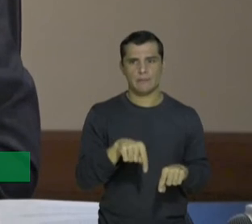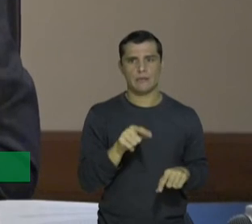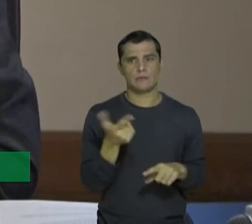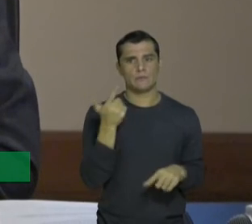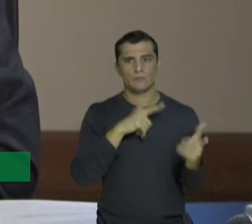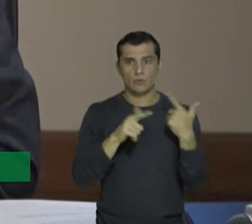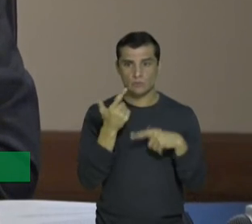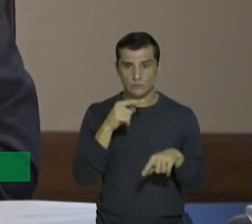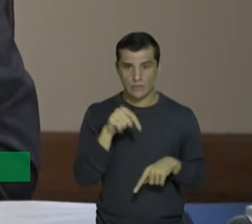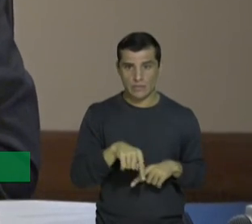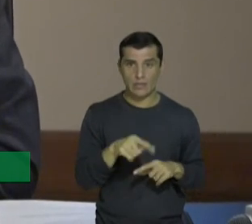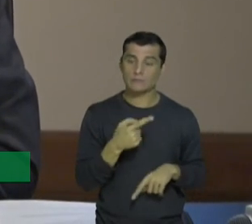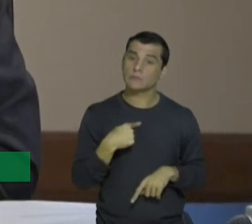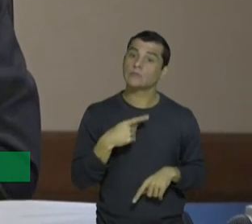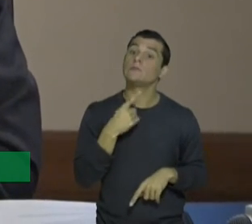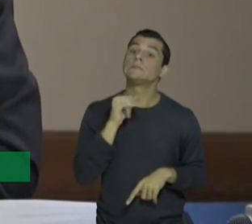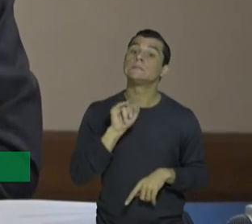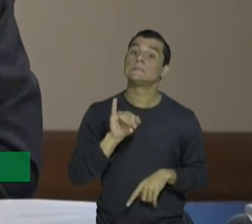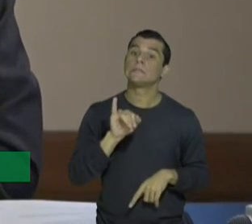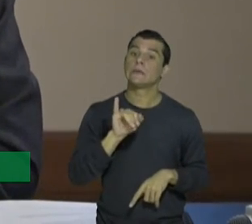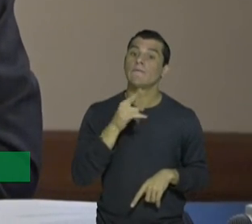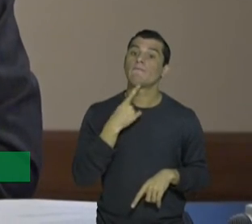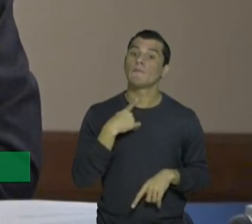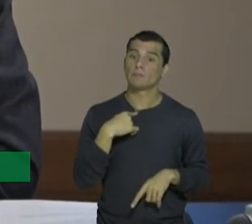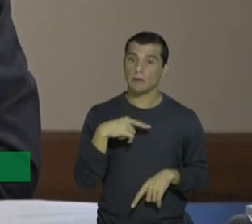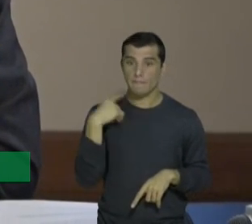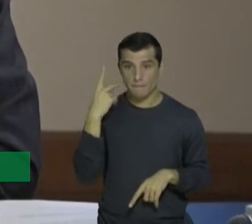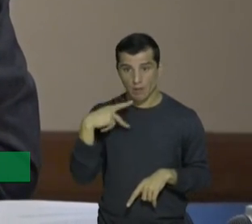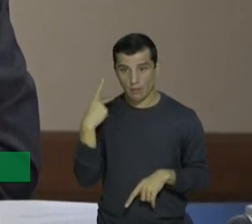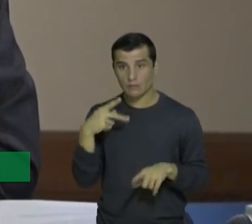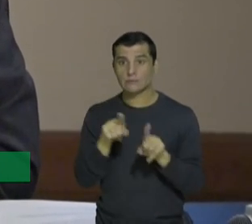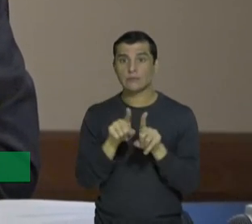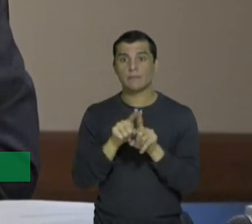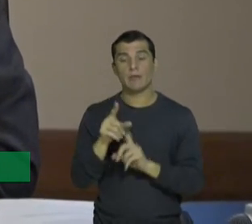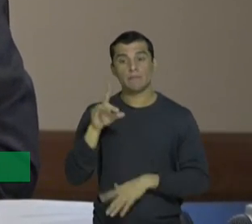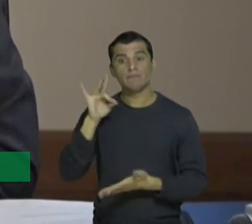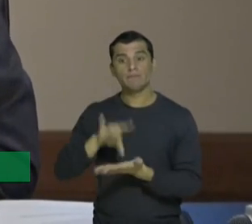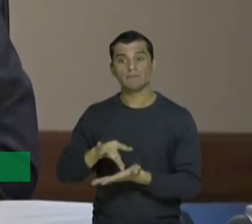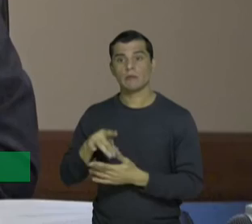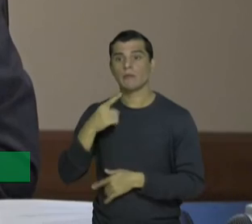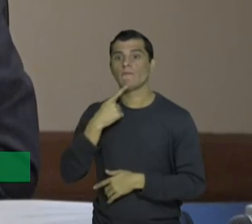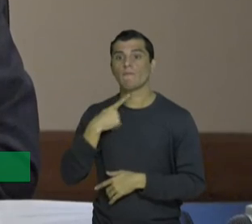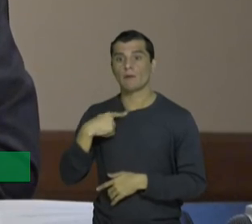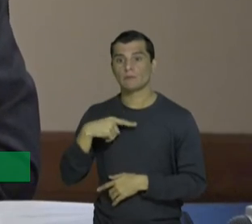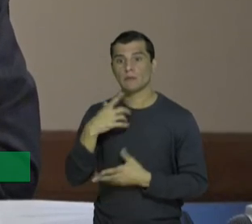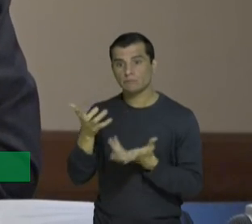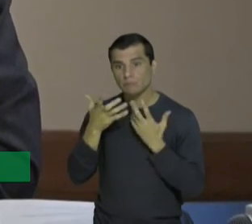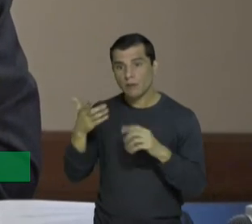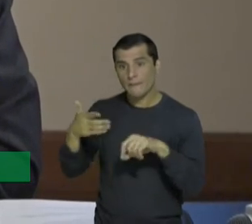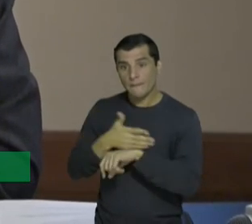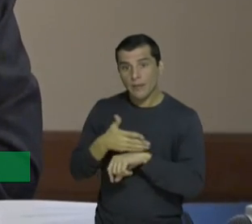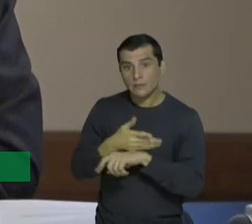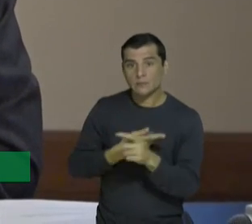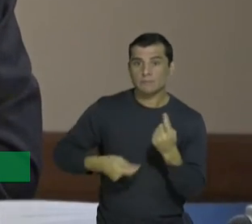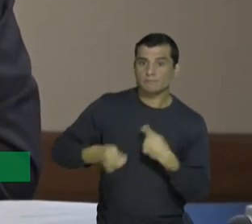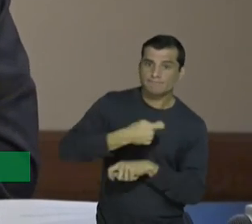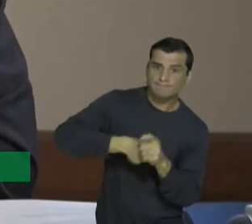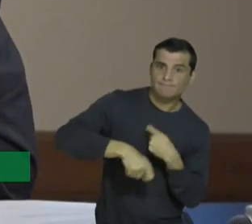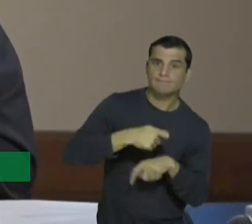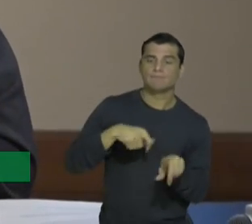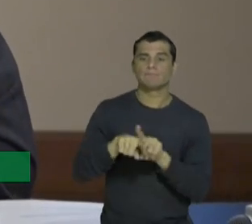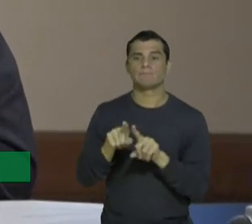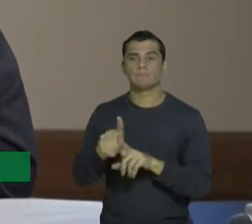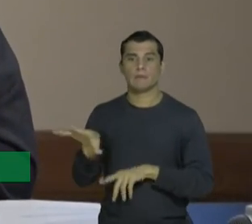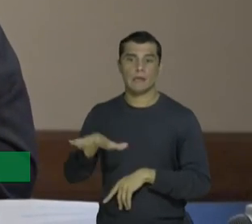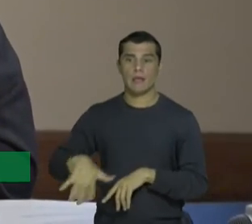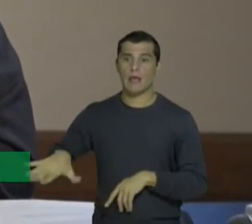desde que a gente tenha vontade política vontade de efetivamente participar dessas negociações o setor